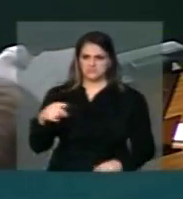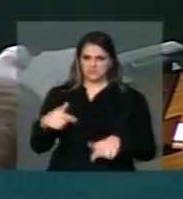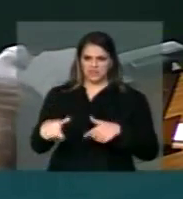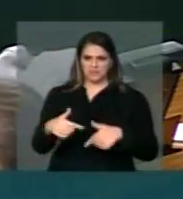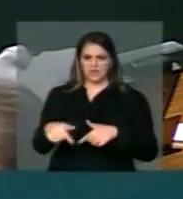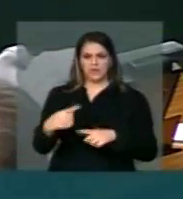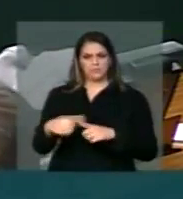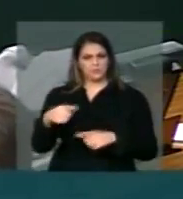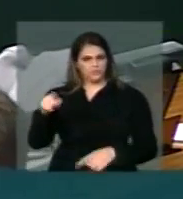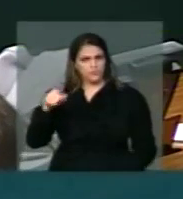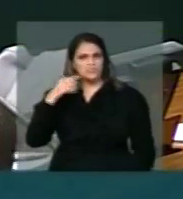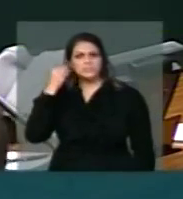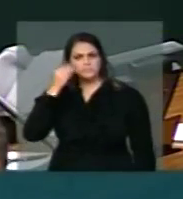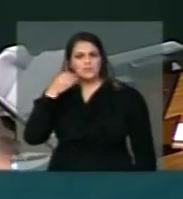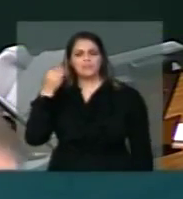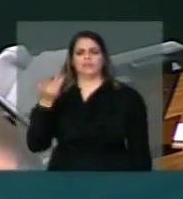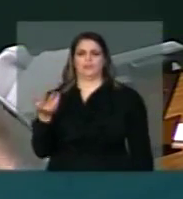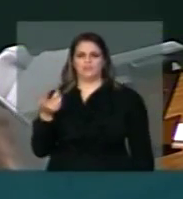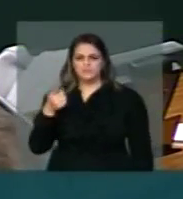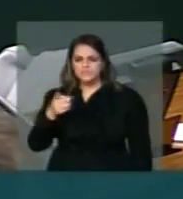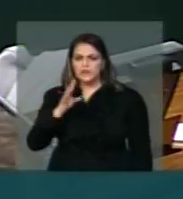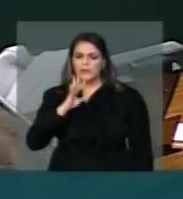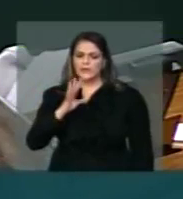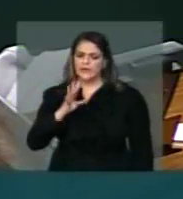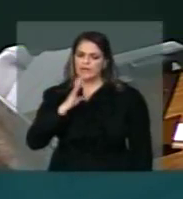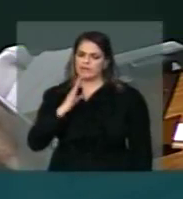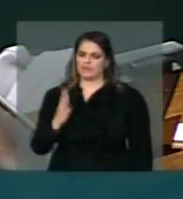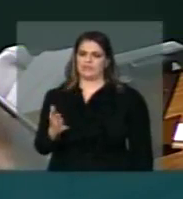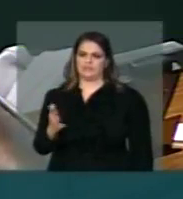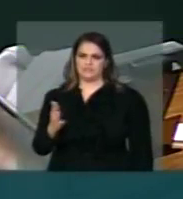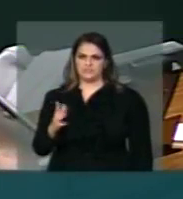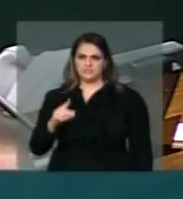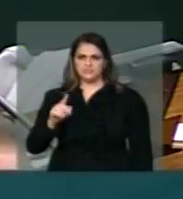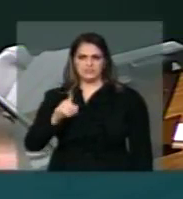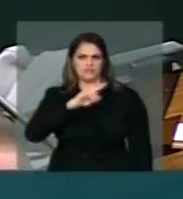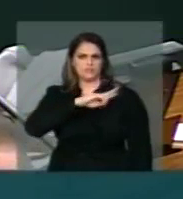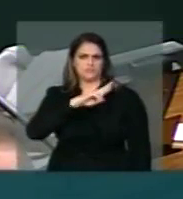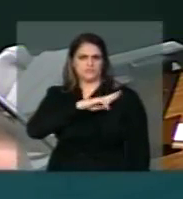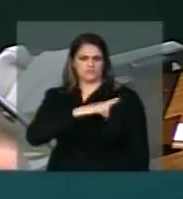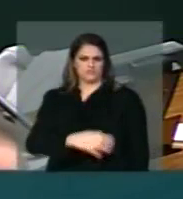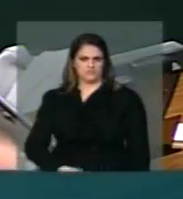sua experiência e pelo seu conhecimento, foi designado para poder exercer.